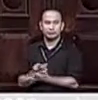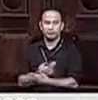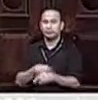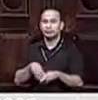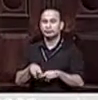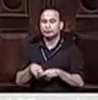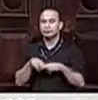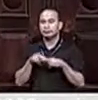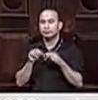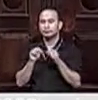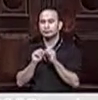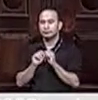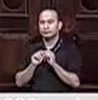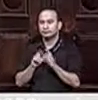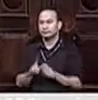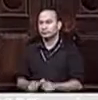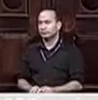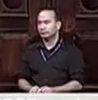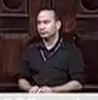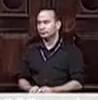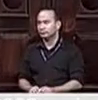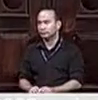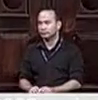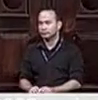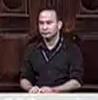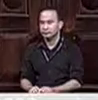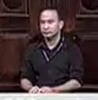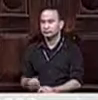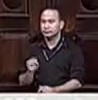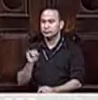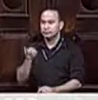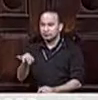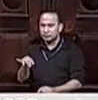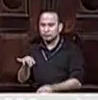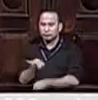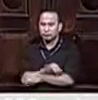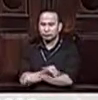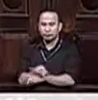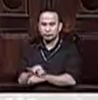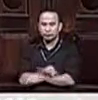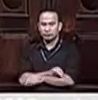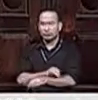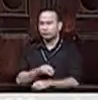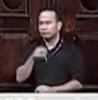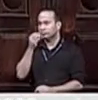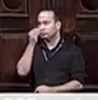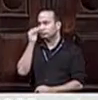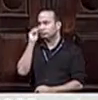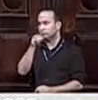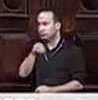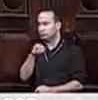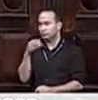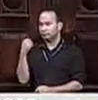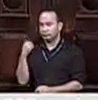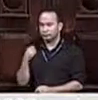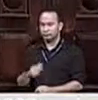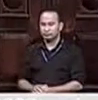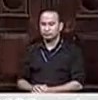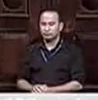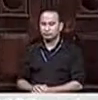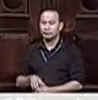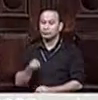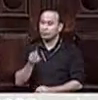o enfrentamento. E se o projeto for rejeitado lá,